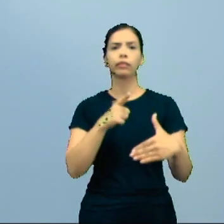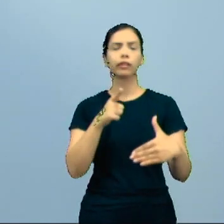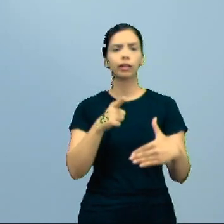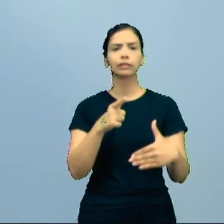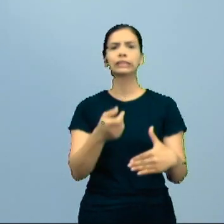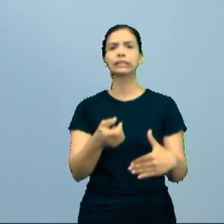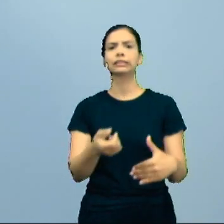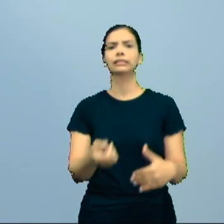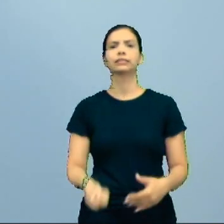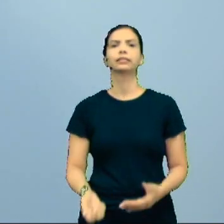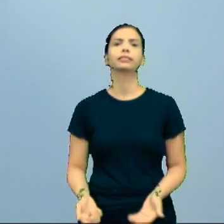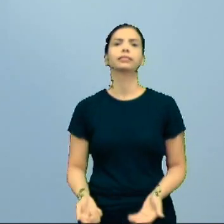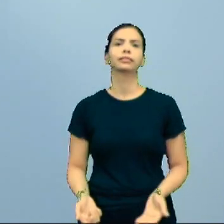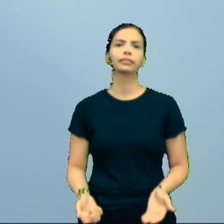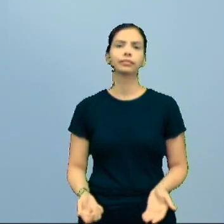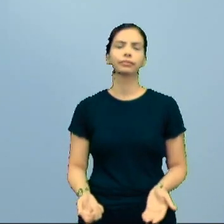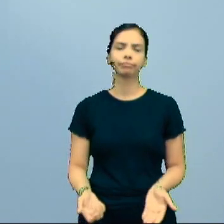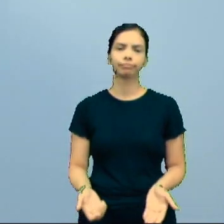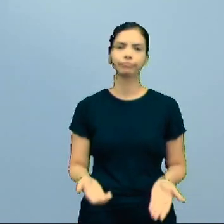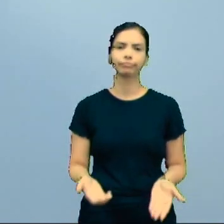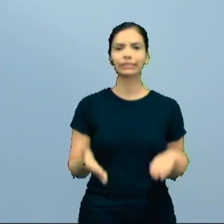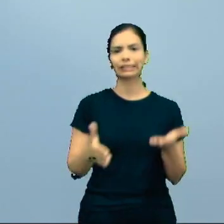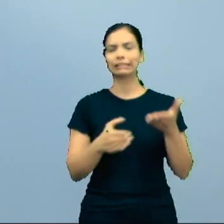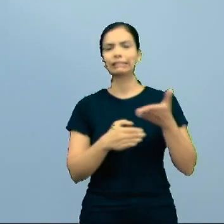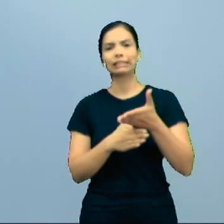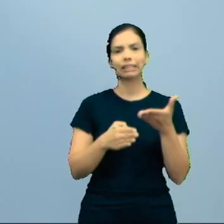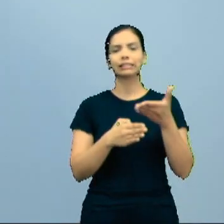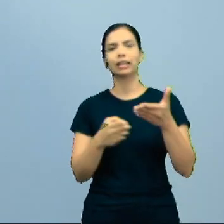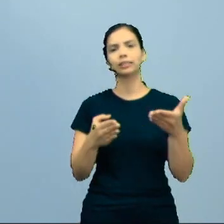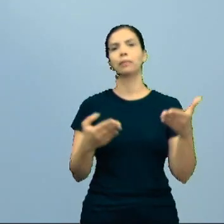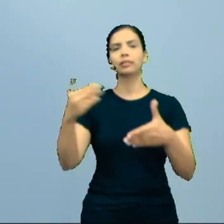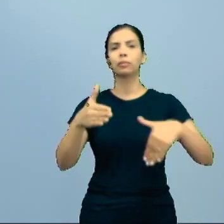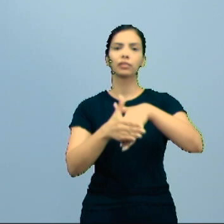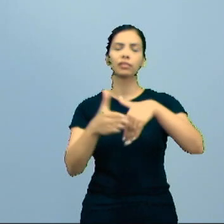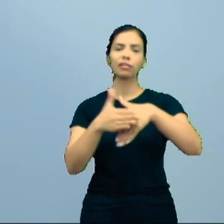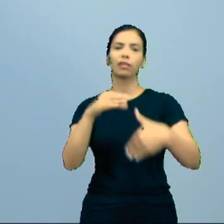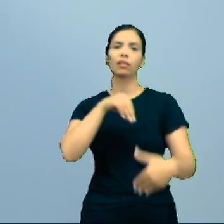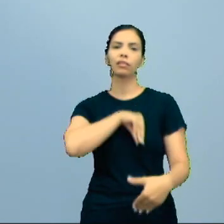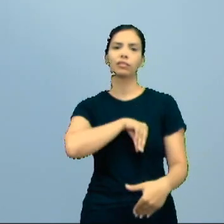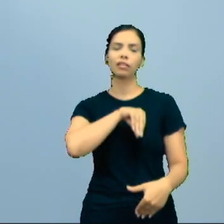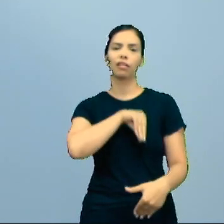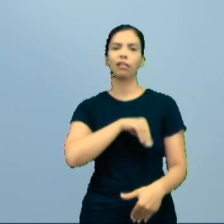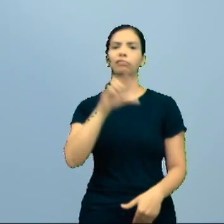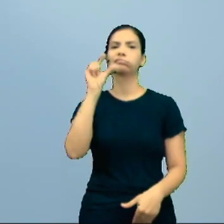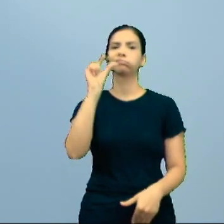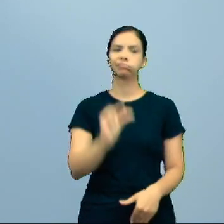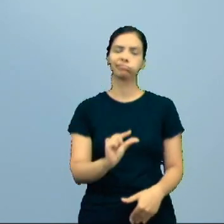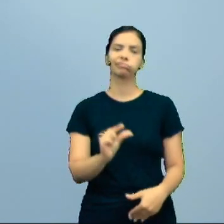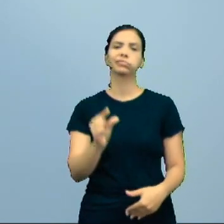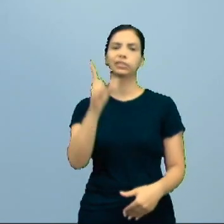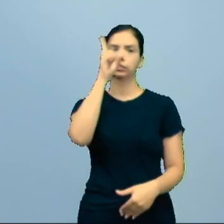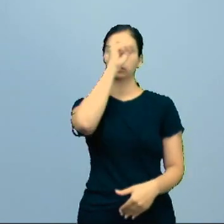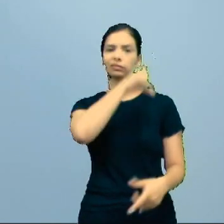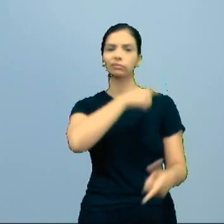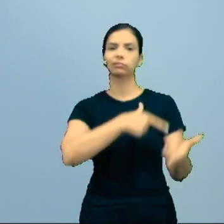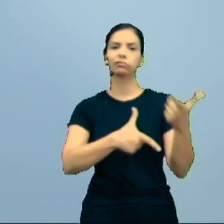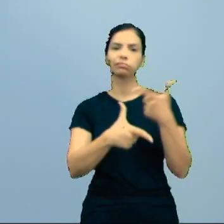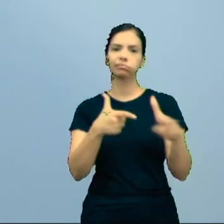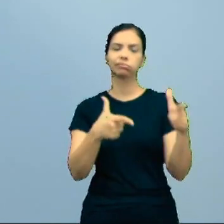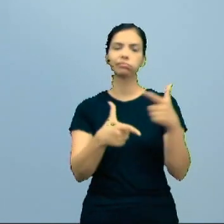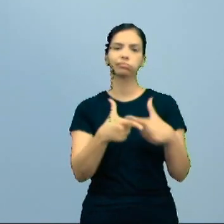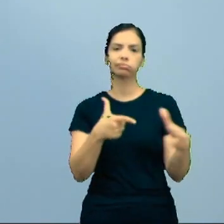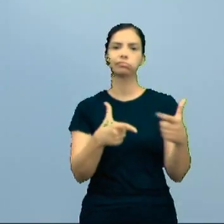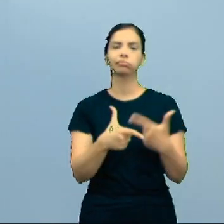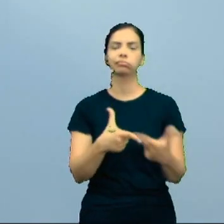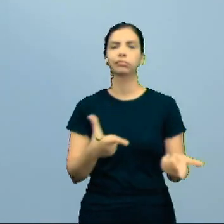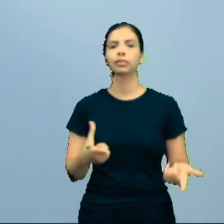um acesso. Agora imagine a condição salarial desses atletas. É difícil, né? Então aí é um problema também que atinge a nível de